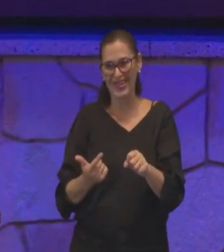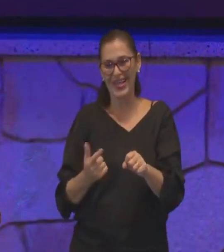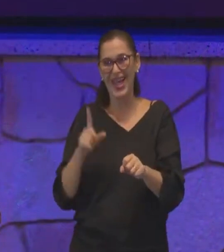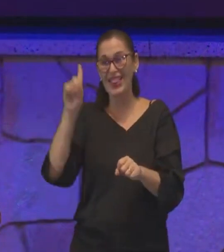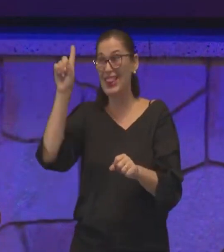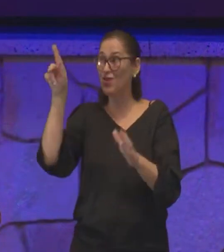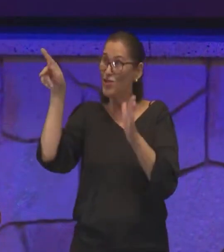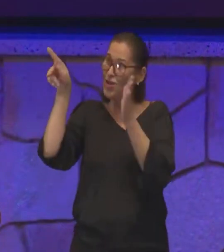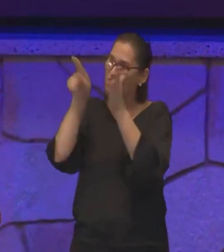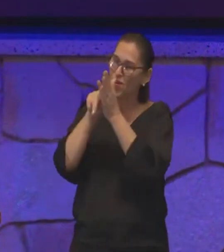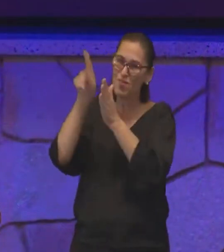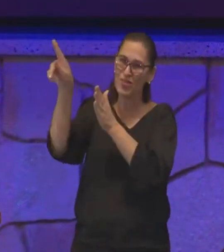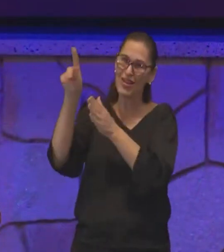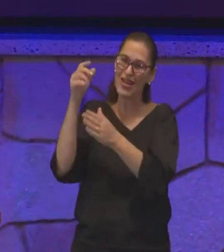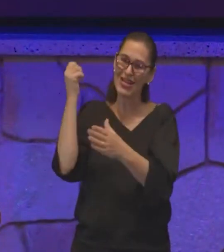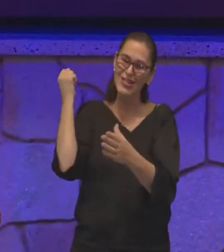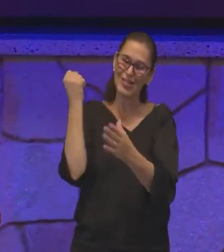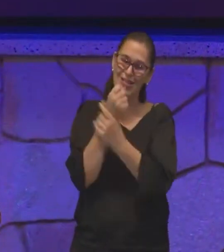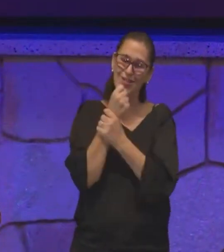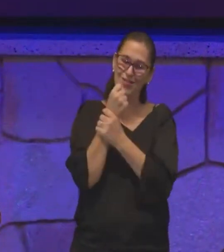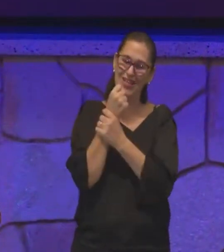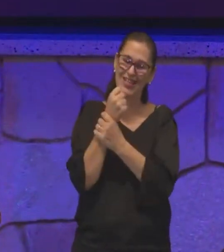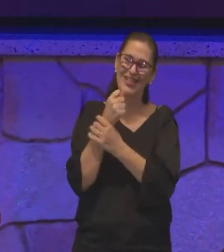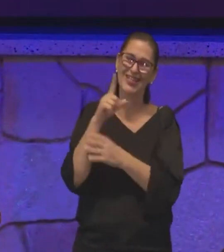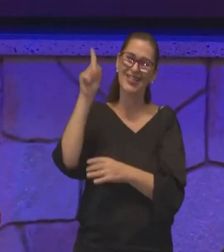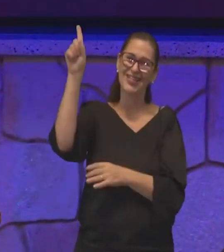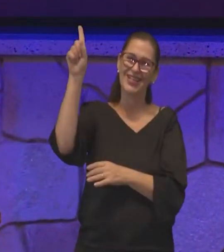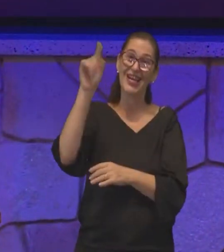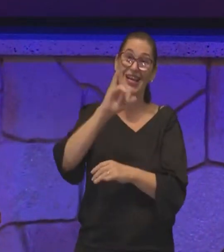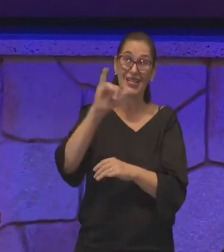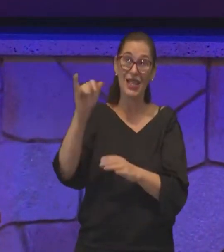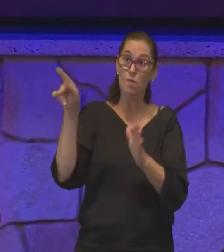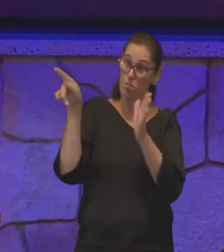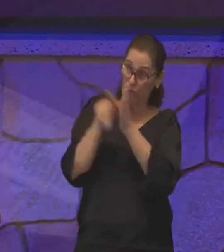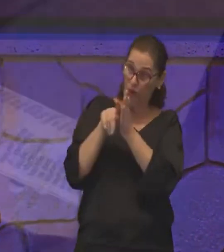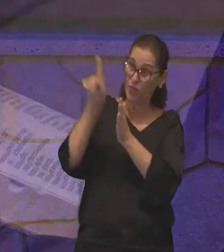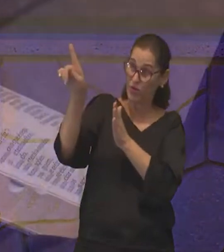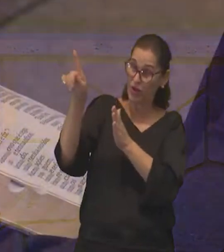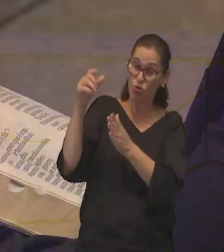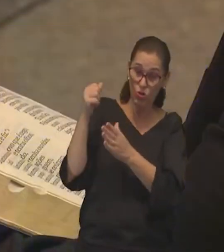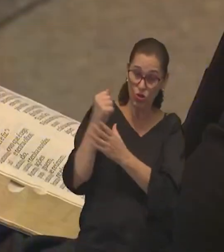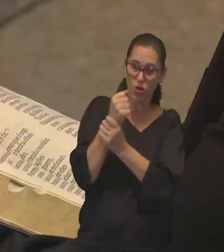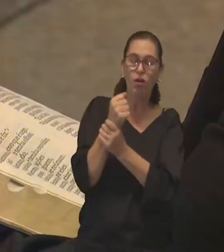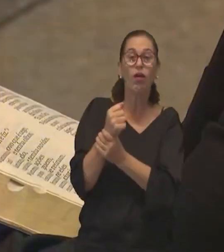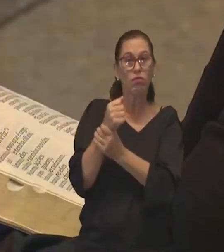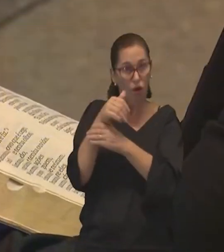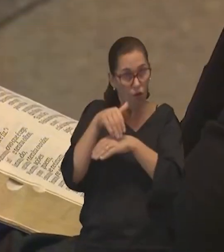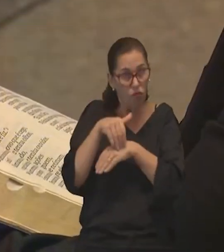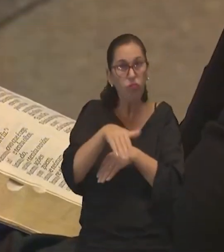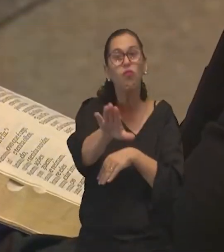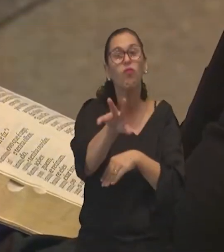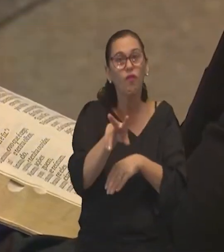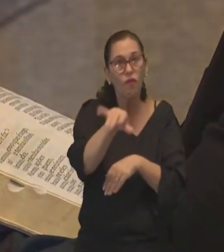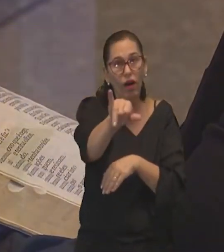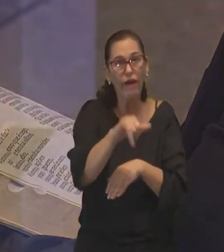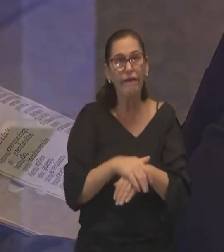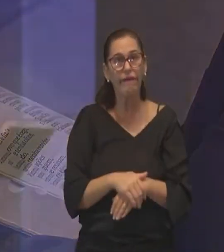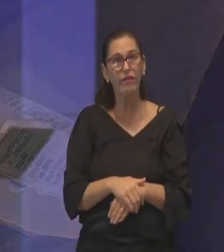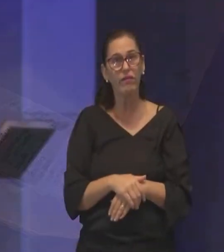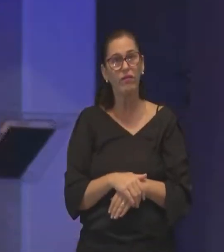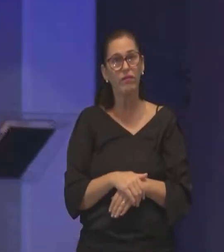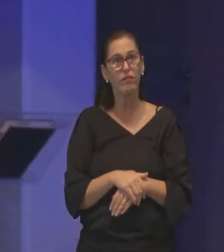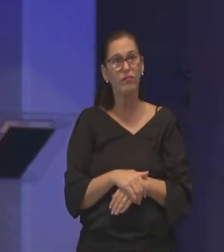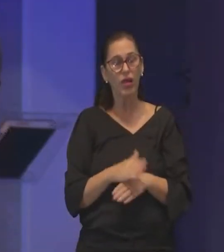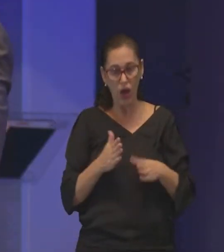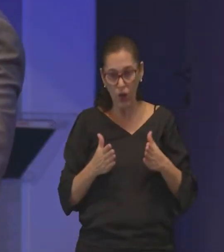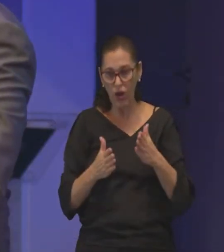Deus. Esta é a segurança que nós temos. Se você tem a certeza que vem de Deus, meu irmão, prossiga. Siga o teu